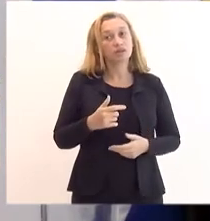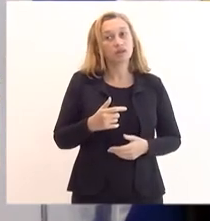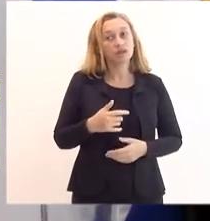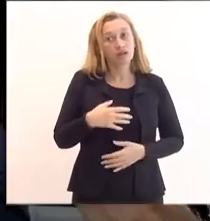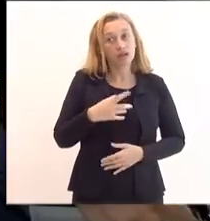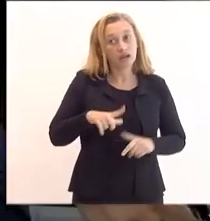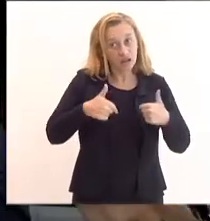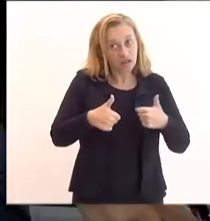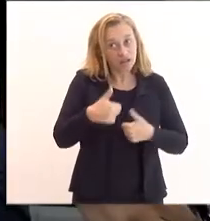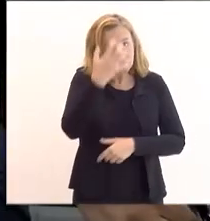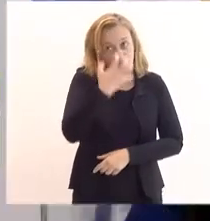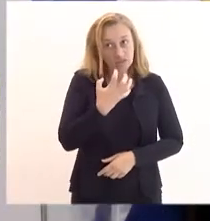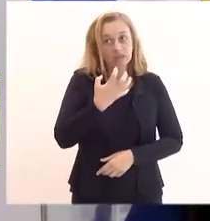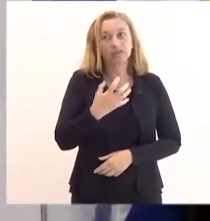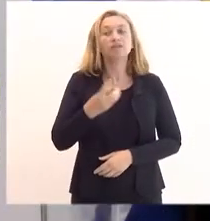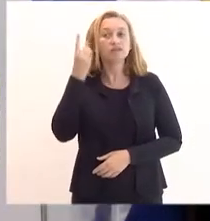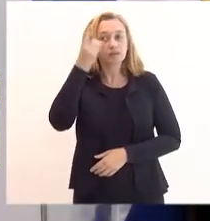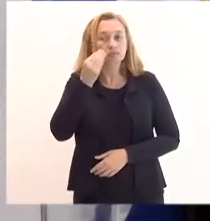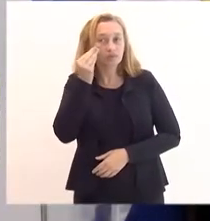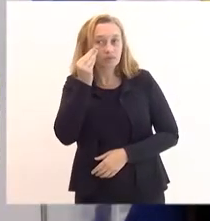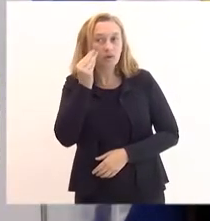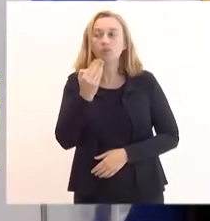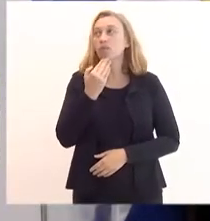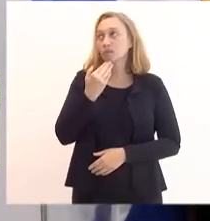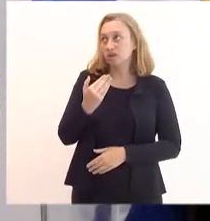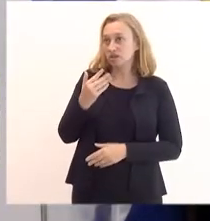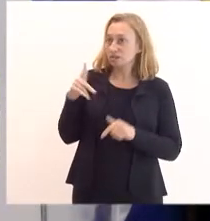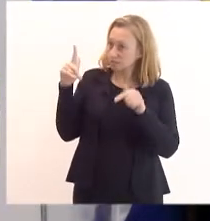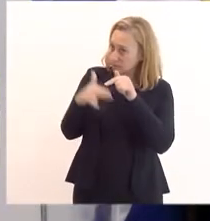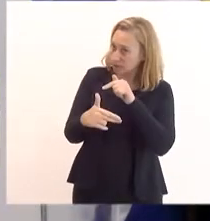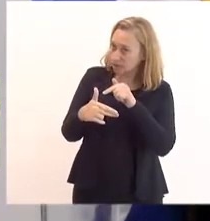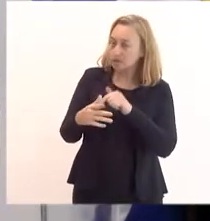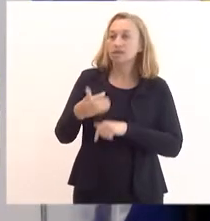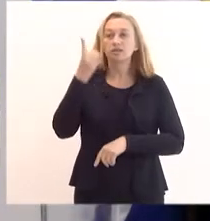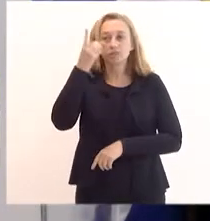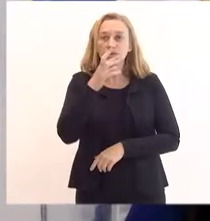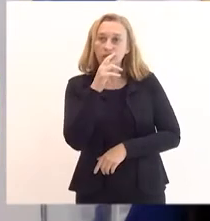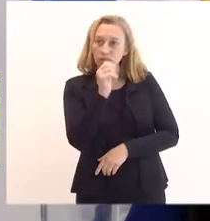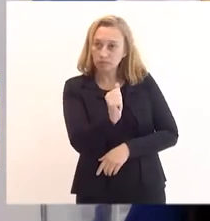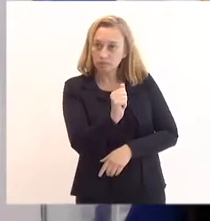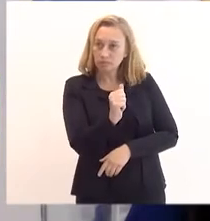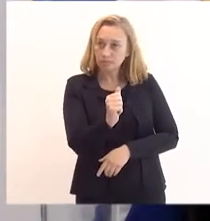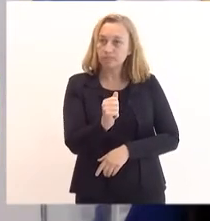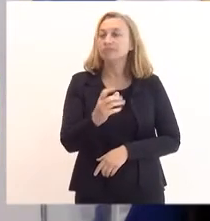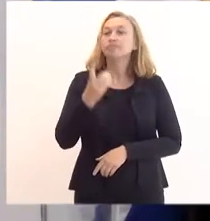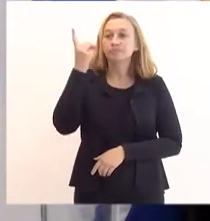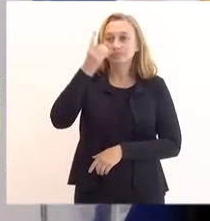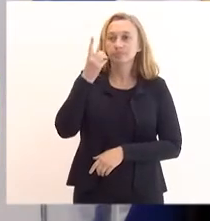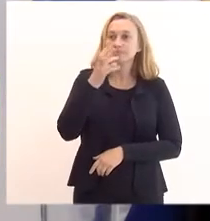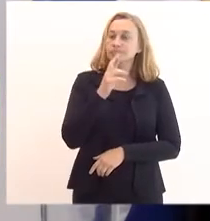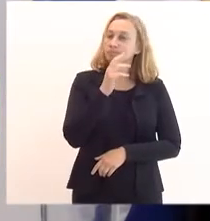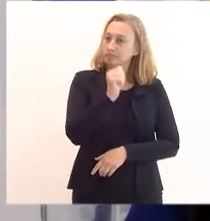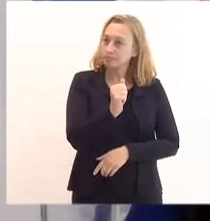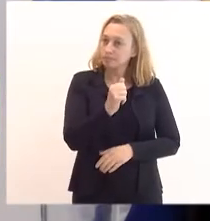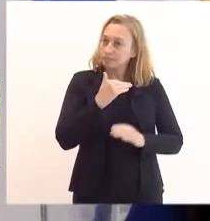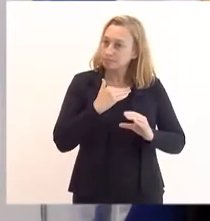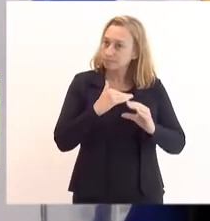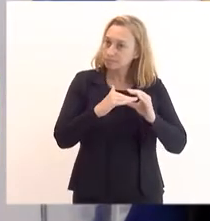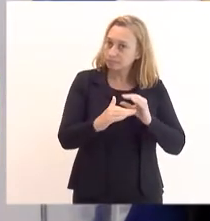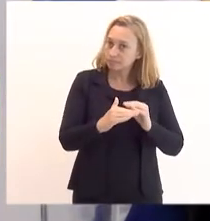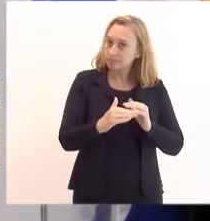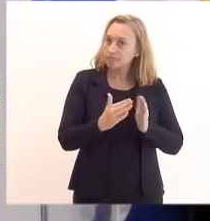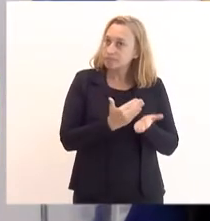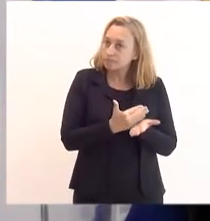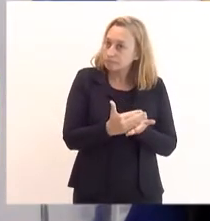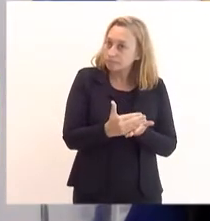vista. Não, deputada Mônica, me perdoe, vou até interromper o deputado Amorim. O deputado Amorim fez esse encaminhamento no início da